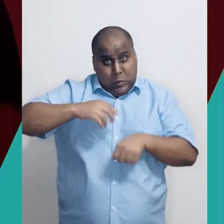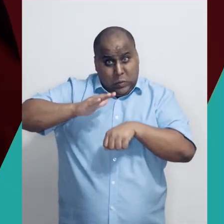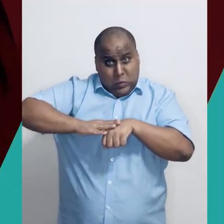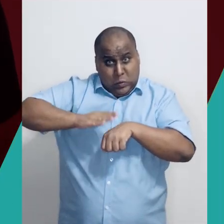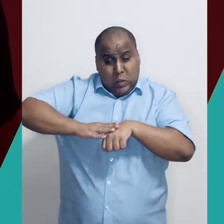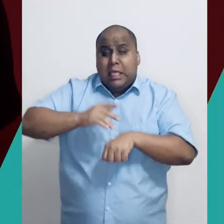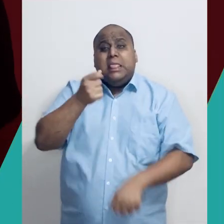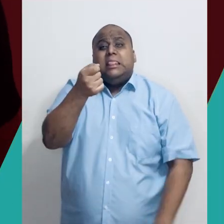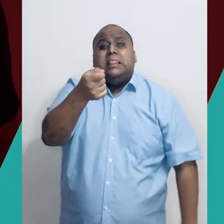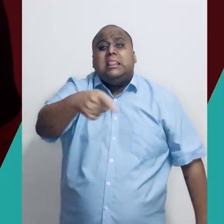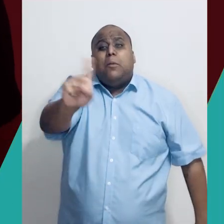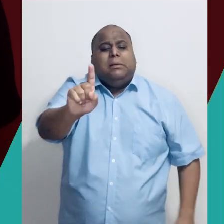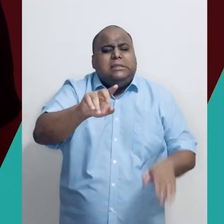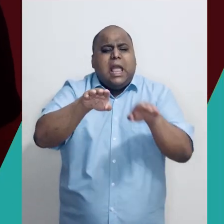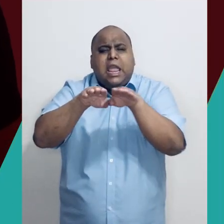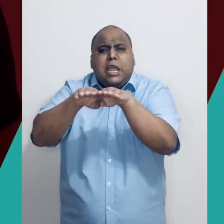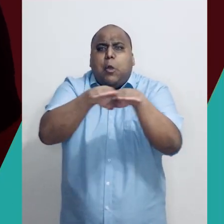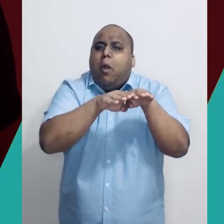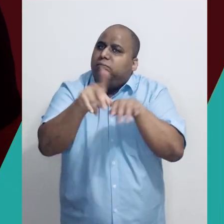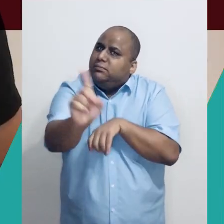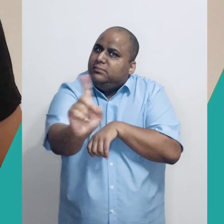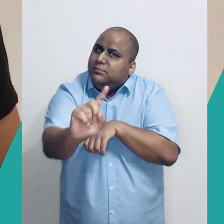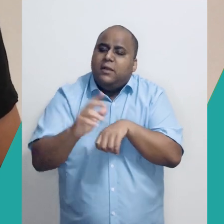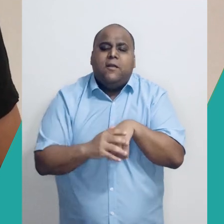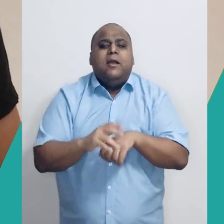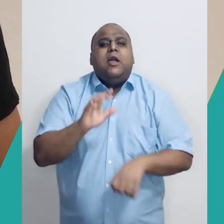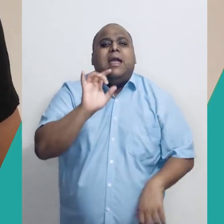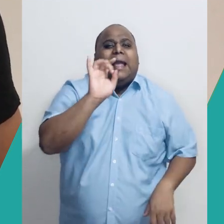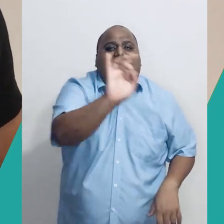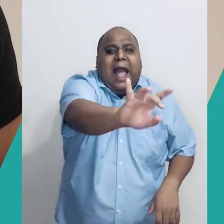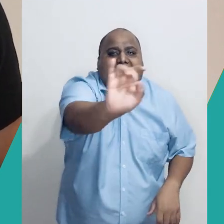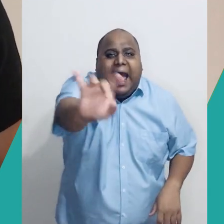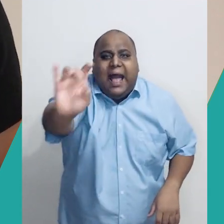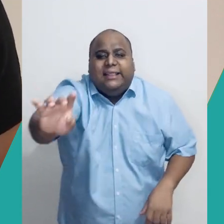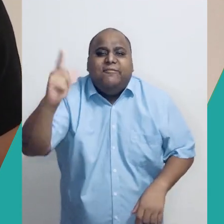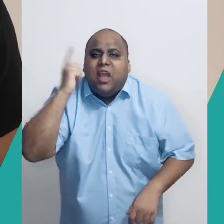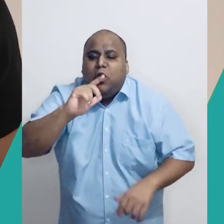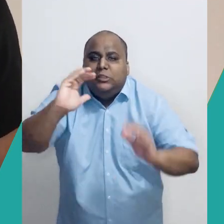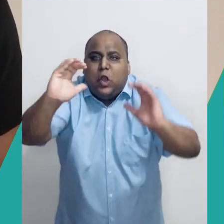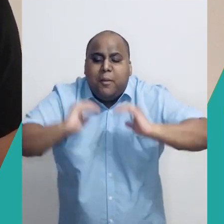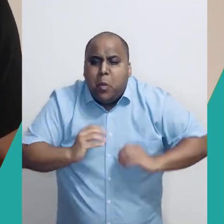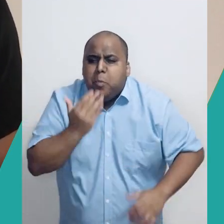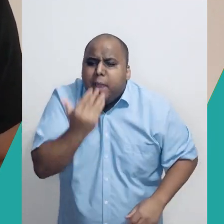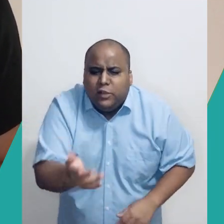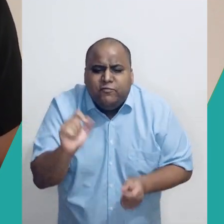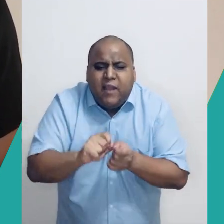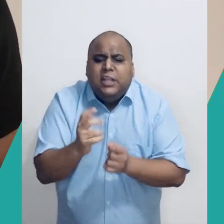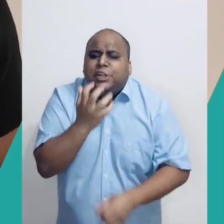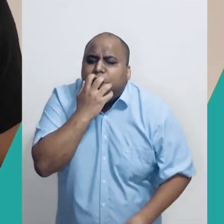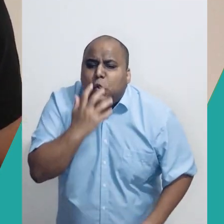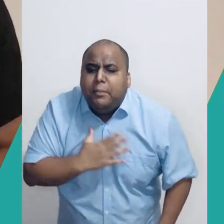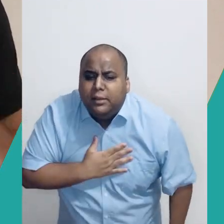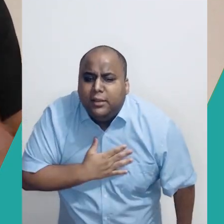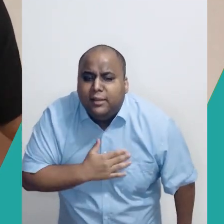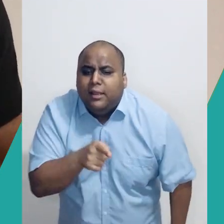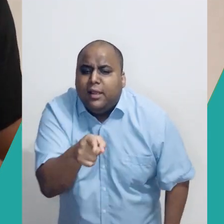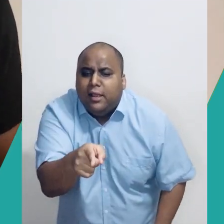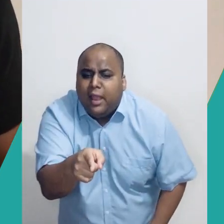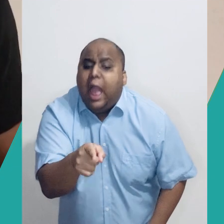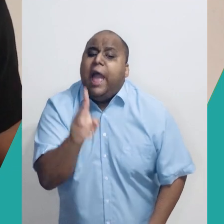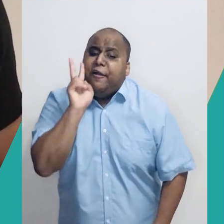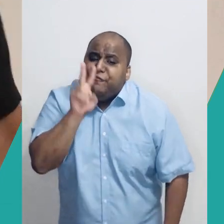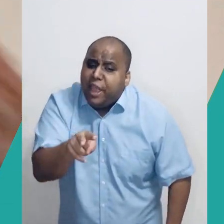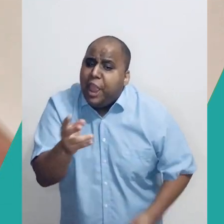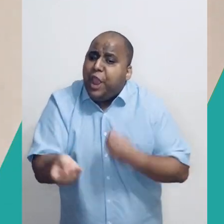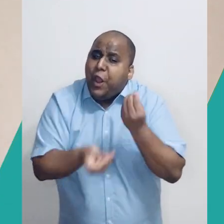vai responder a sugestão dada pelo comandante naquela rodada. Pensando aqui em algumas possibilidades de